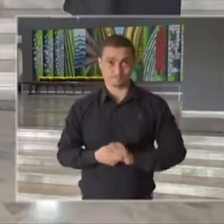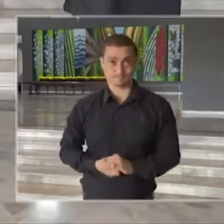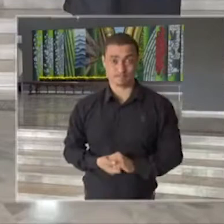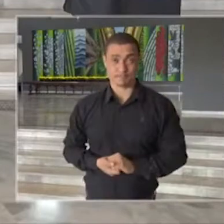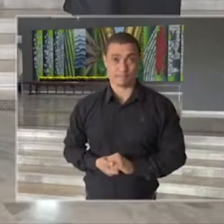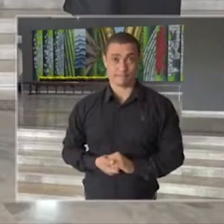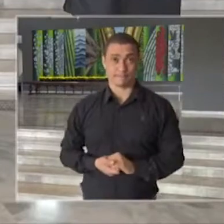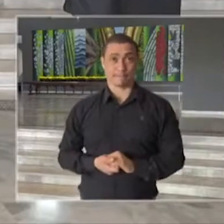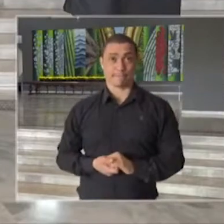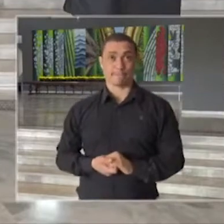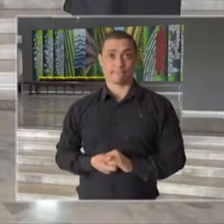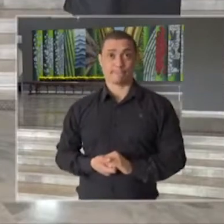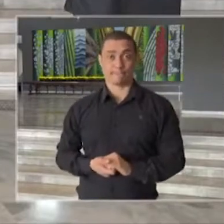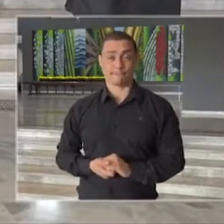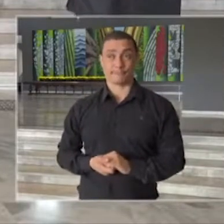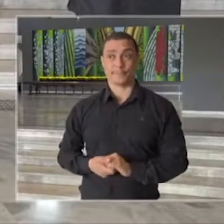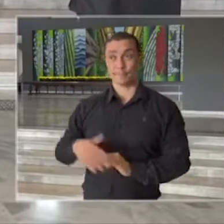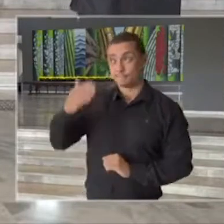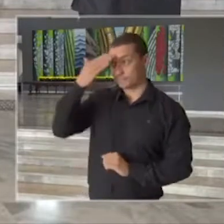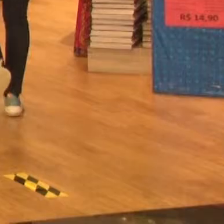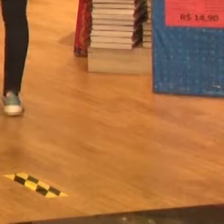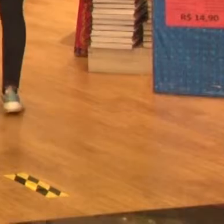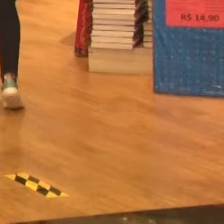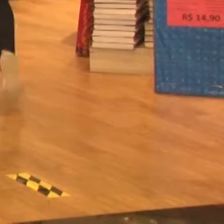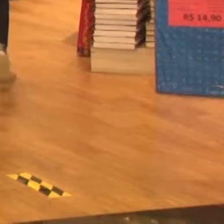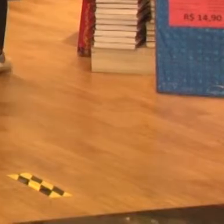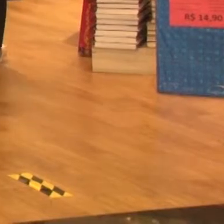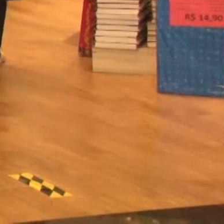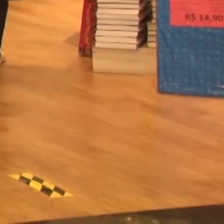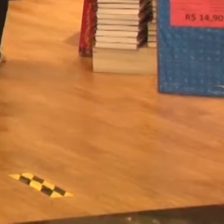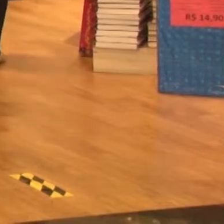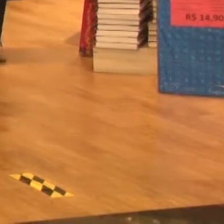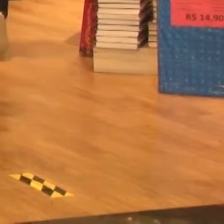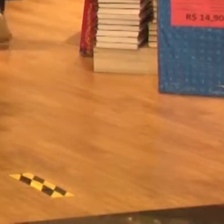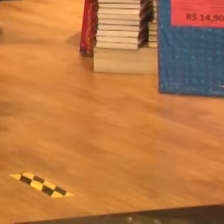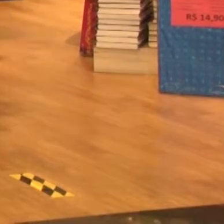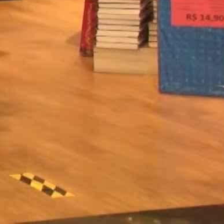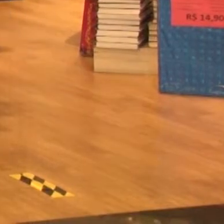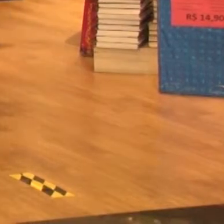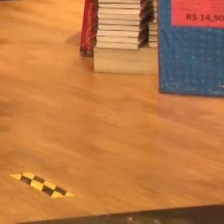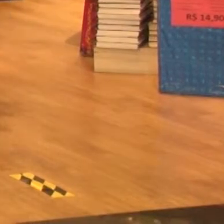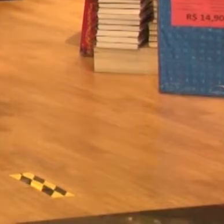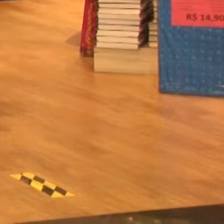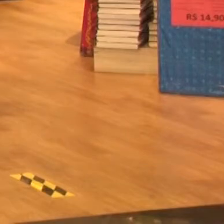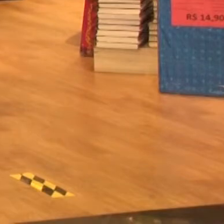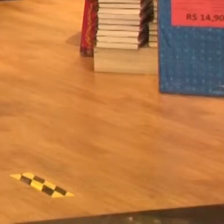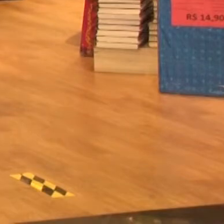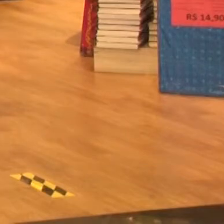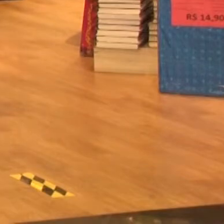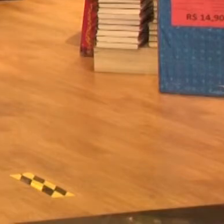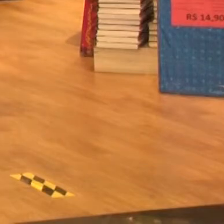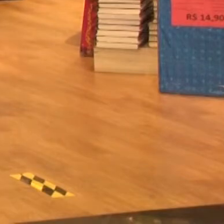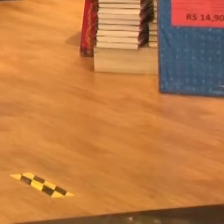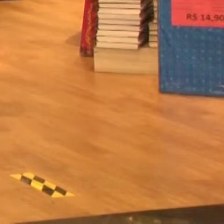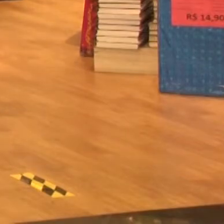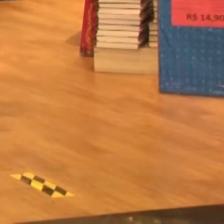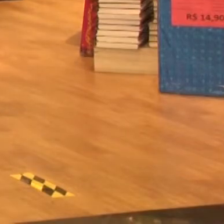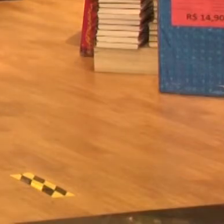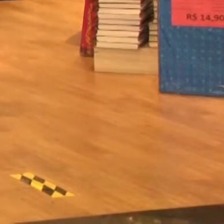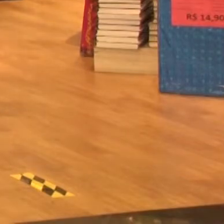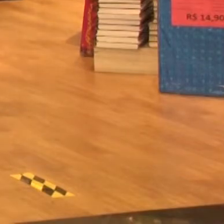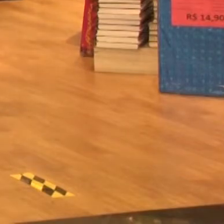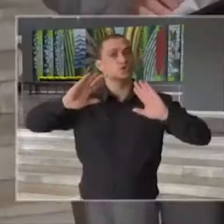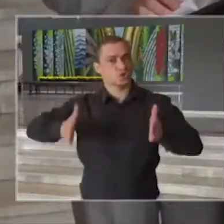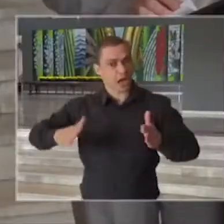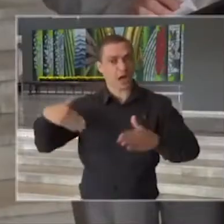coletiva de imprensa no Palácio dos Bandeirantes. Segundo o governo, essa flexibilização vai valer pelas próximas duas